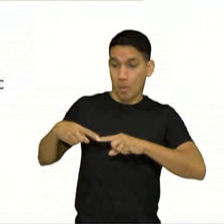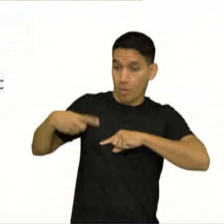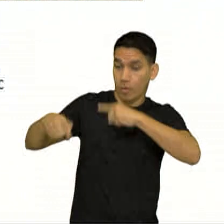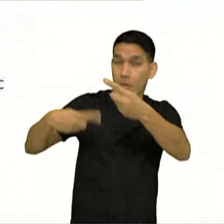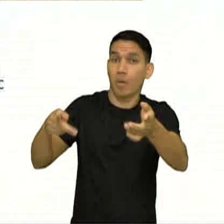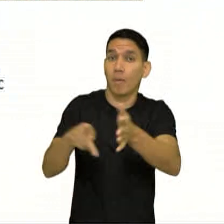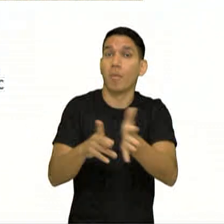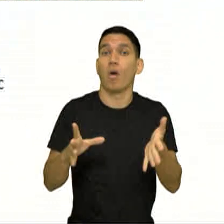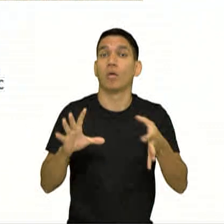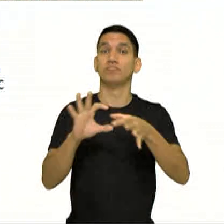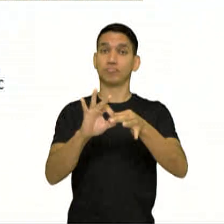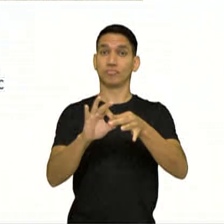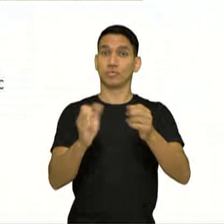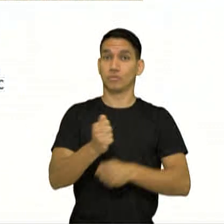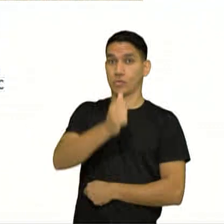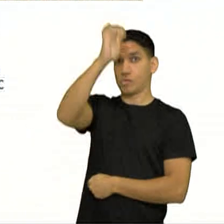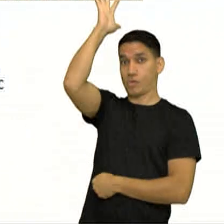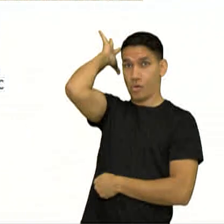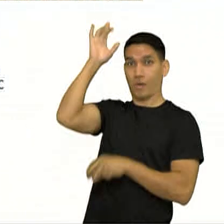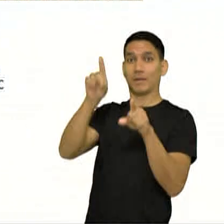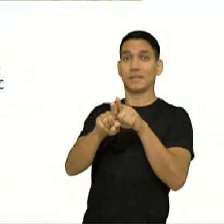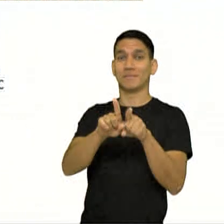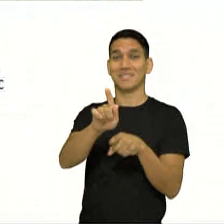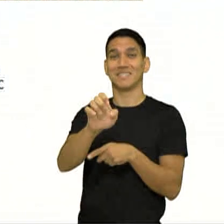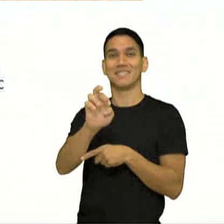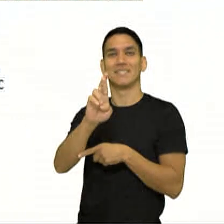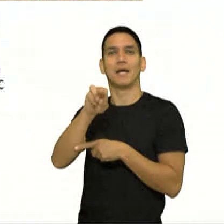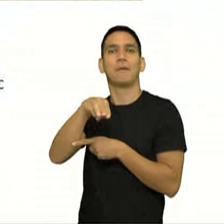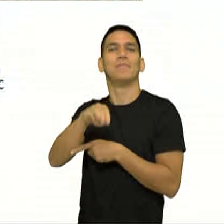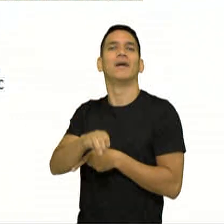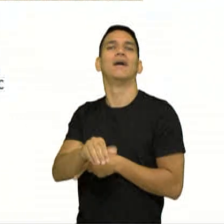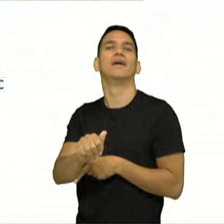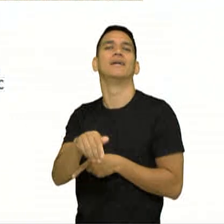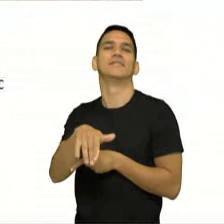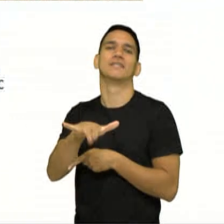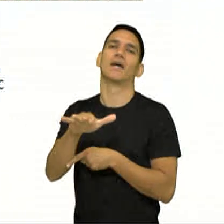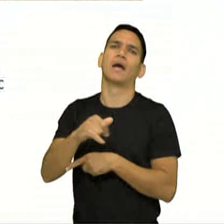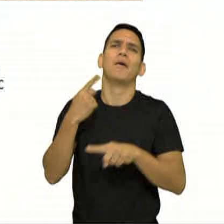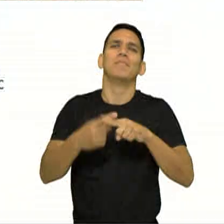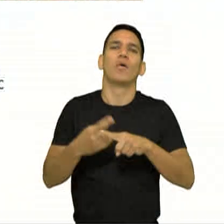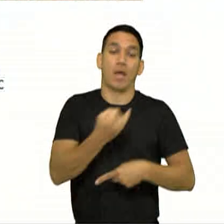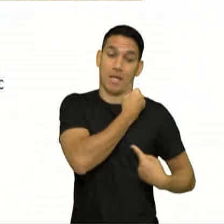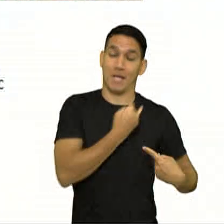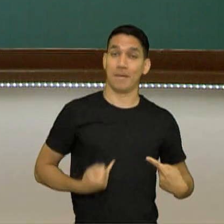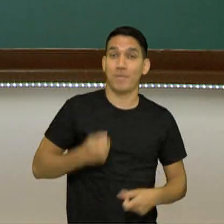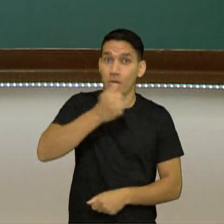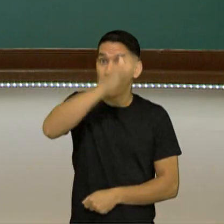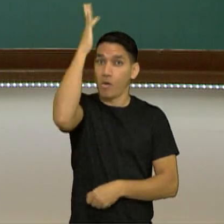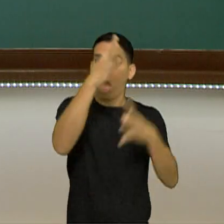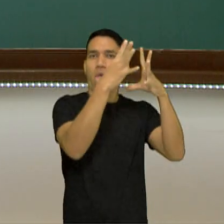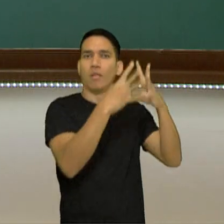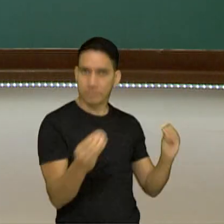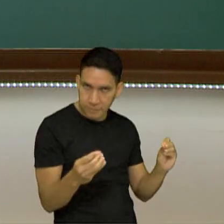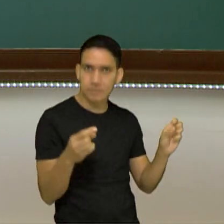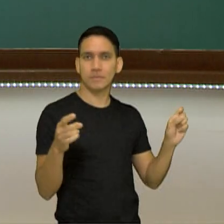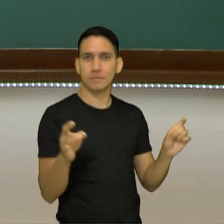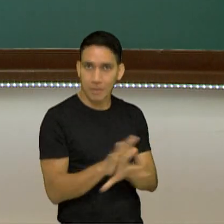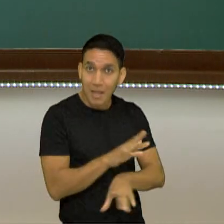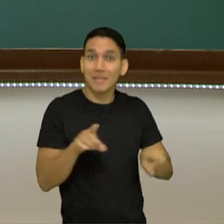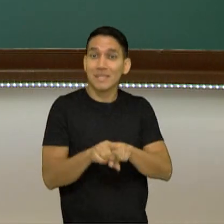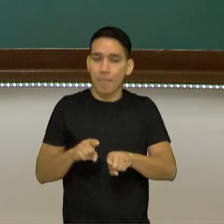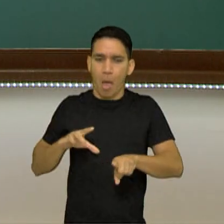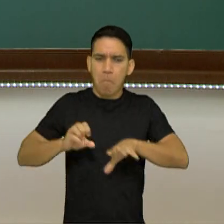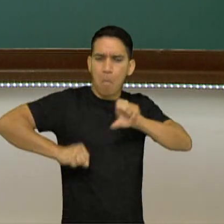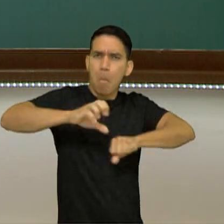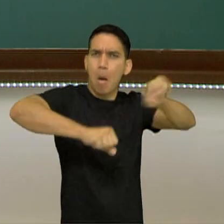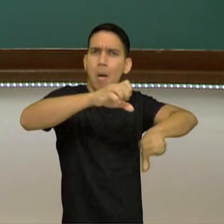romanas e germânicas. Por quê, pessoal? A gente vai ter o fim do Império Romano, tá? E a gente vai ter as invasões